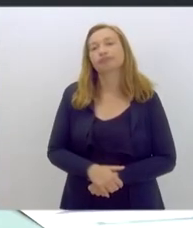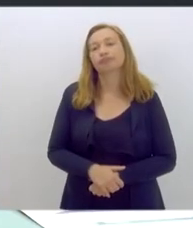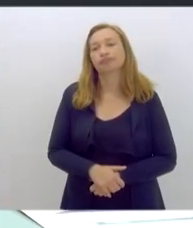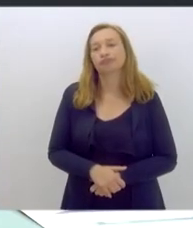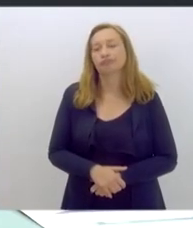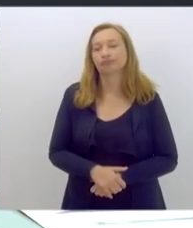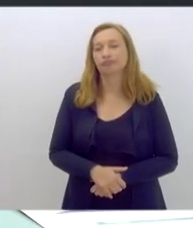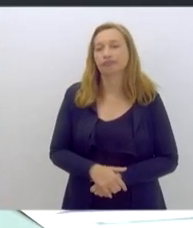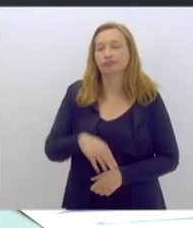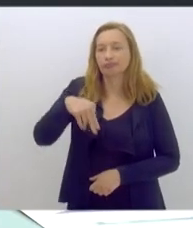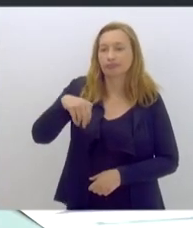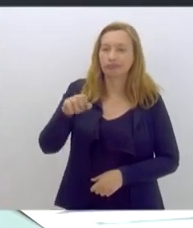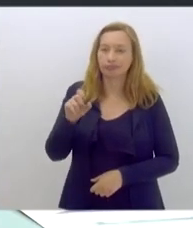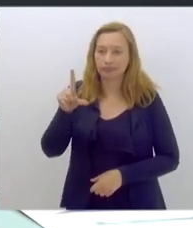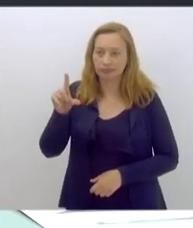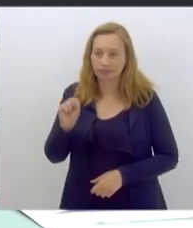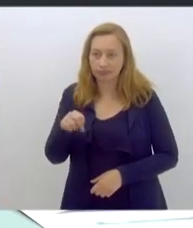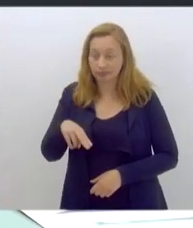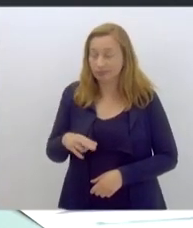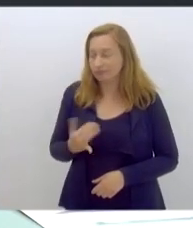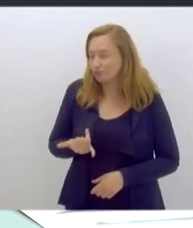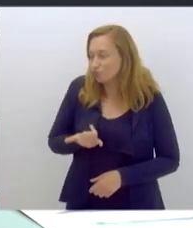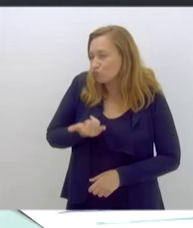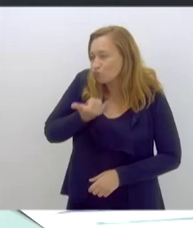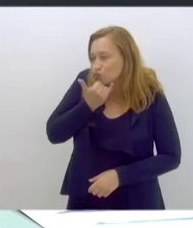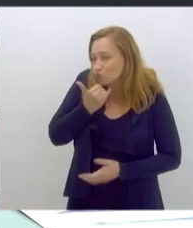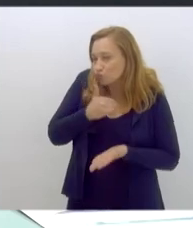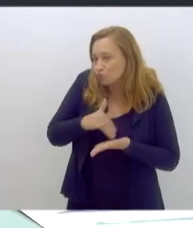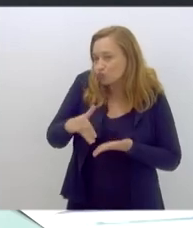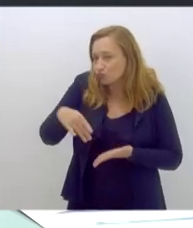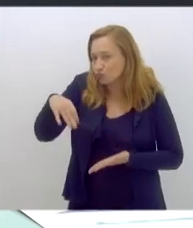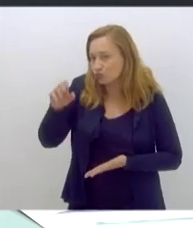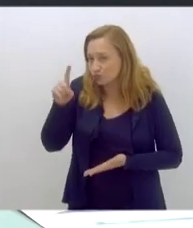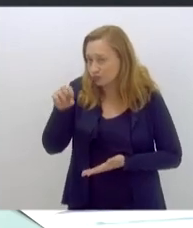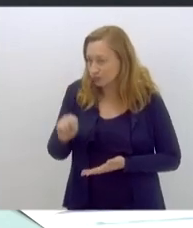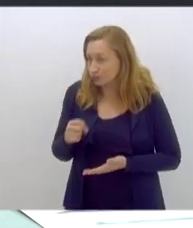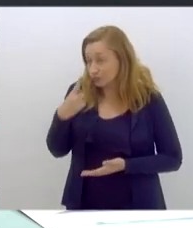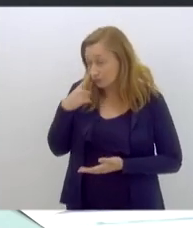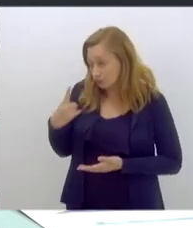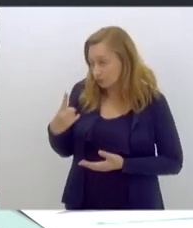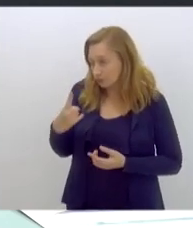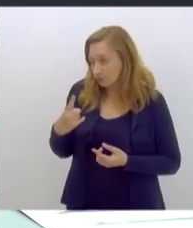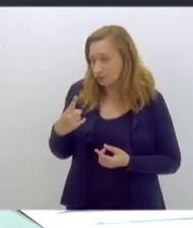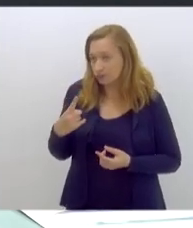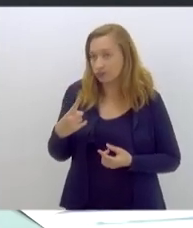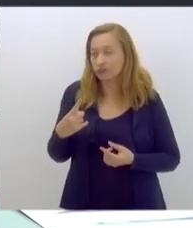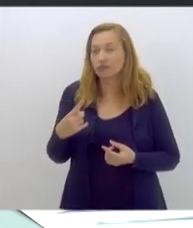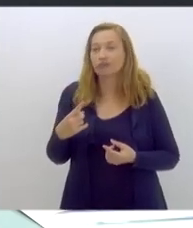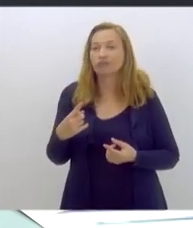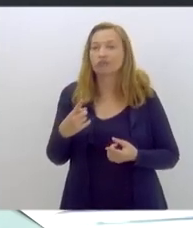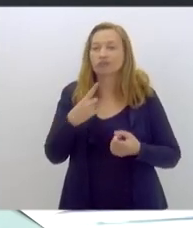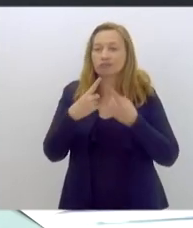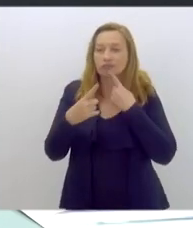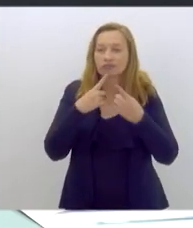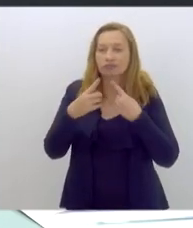Ô Nelson desculpe secretário Nelson o senhor assistiu o debate domingo